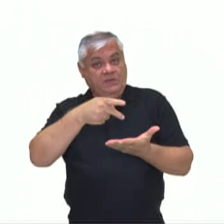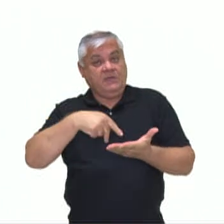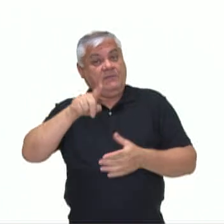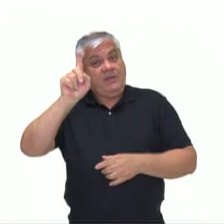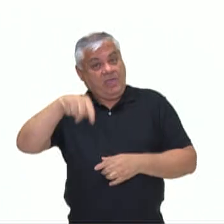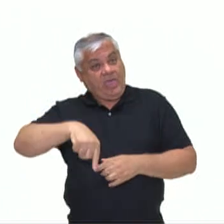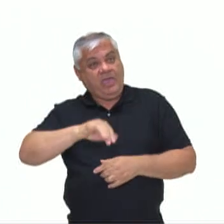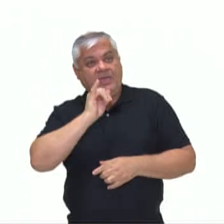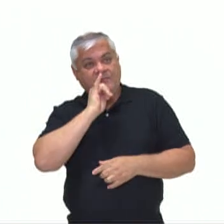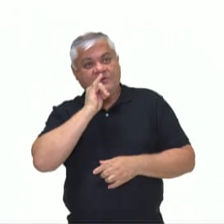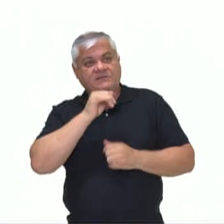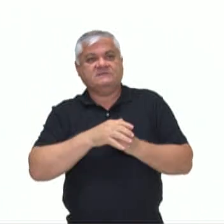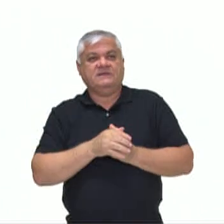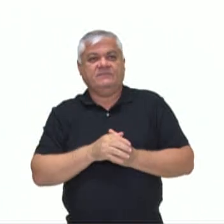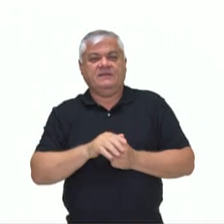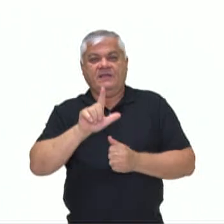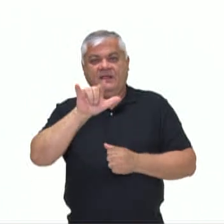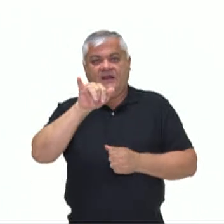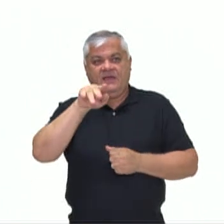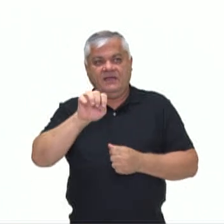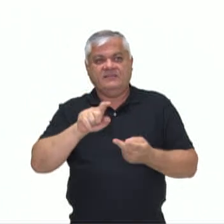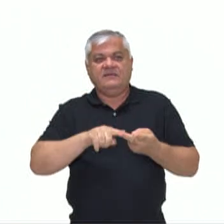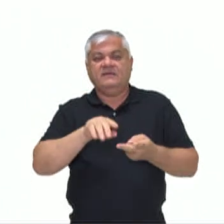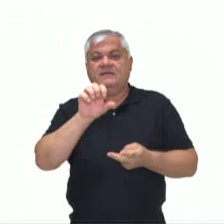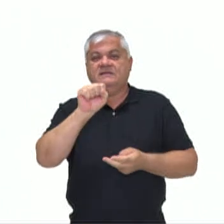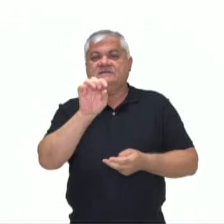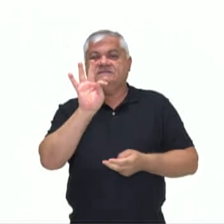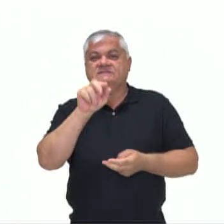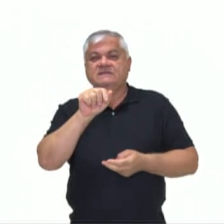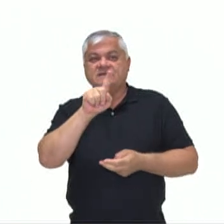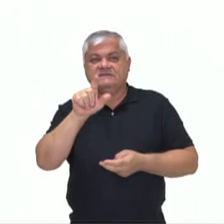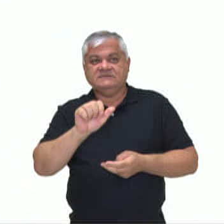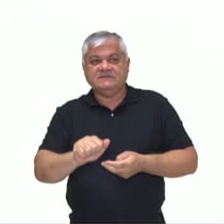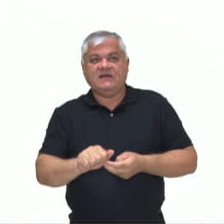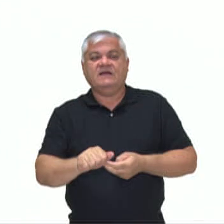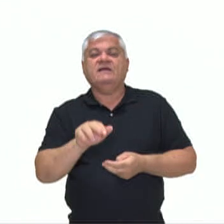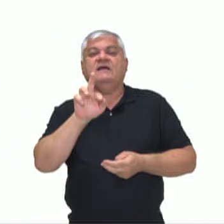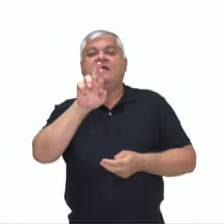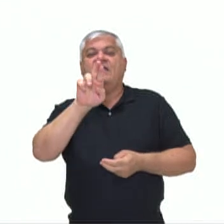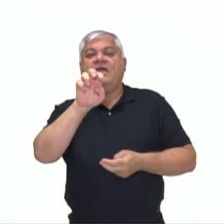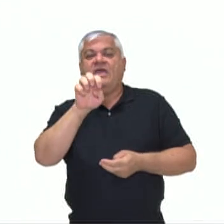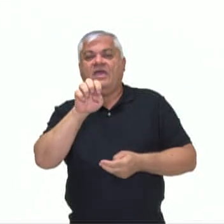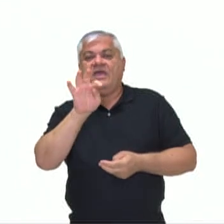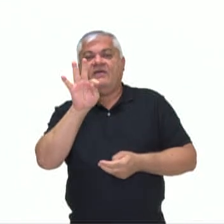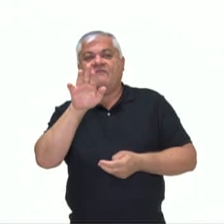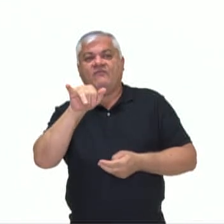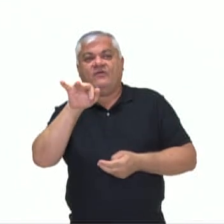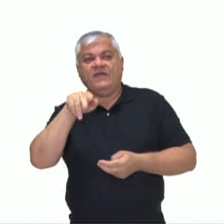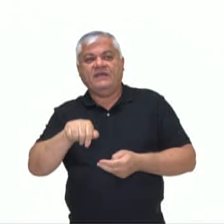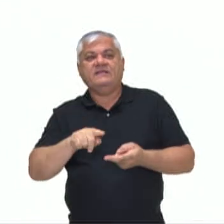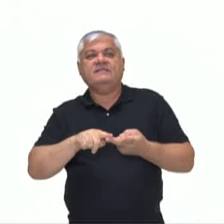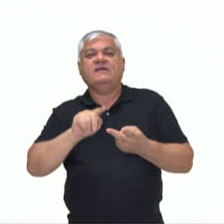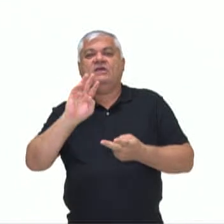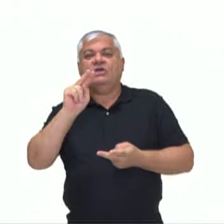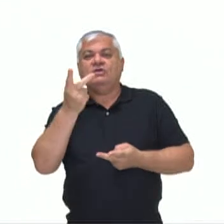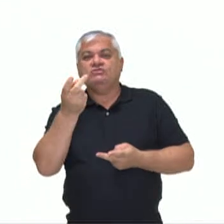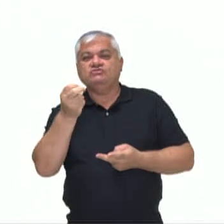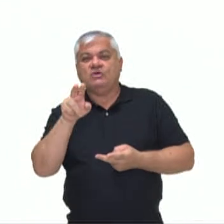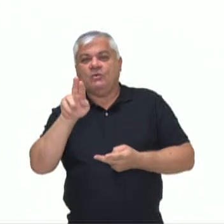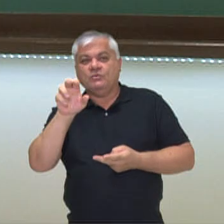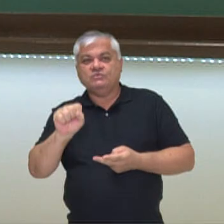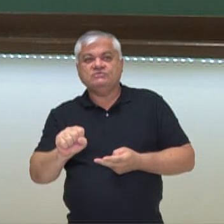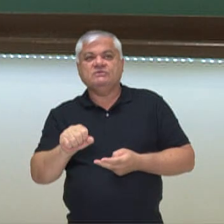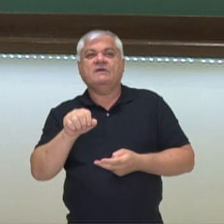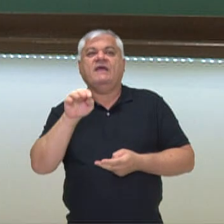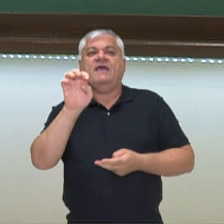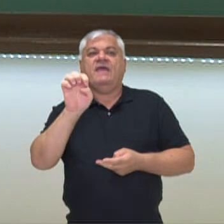são line, stanza, refrain or chorus and enjambment.